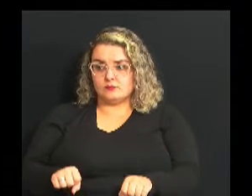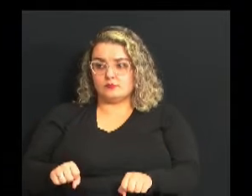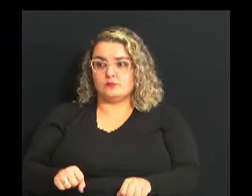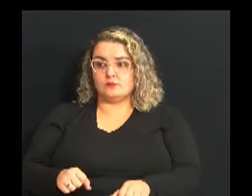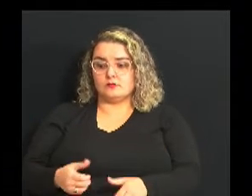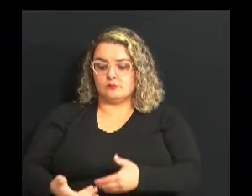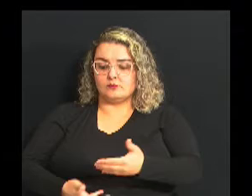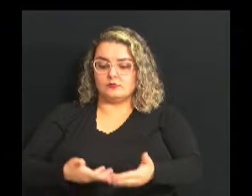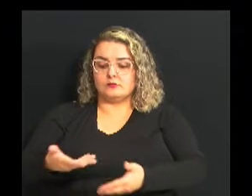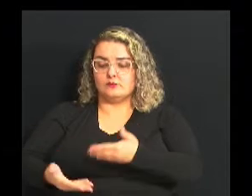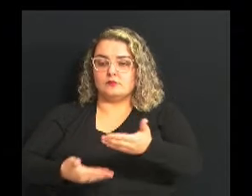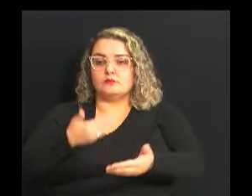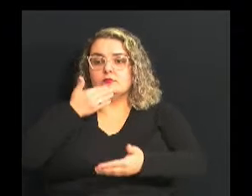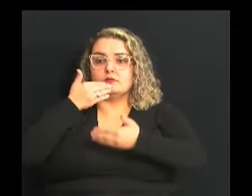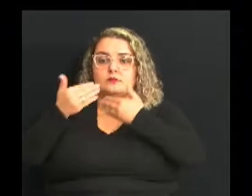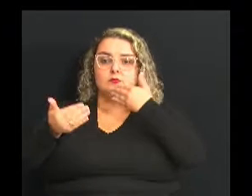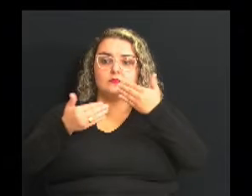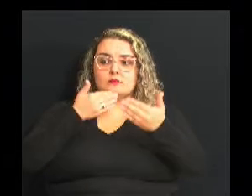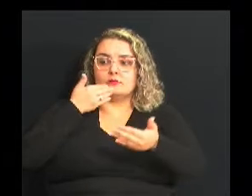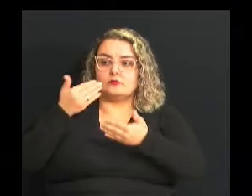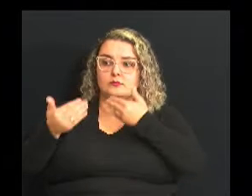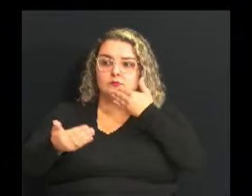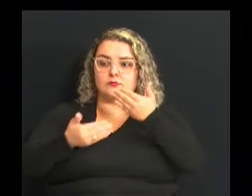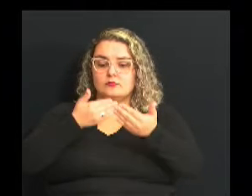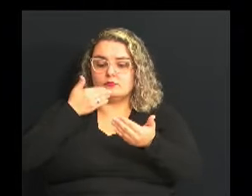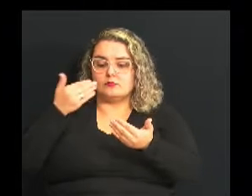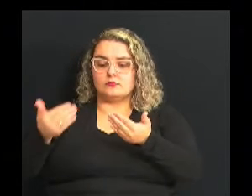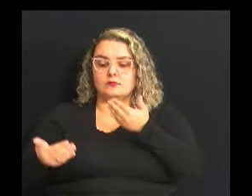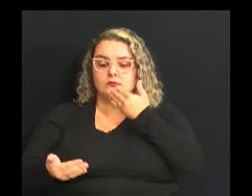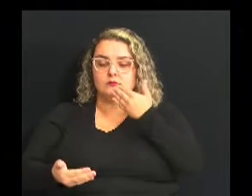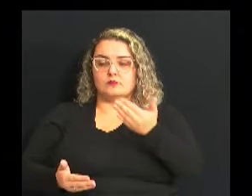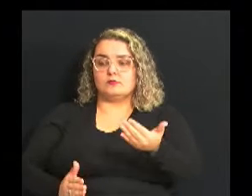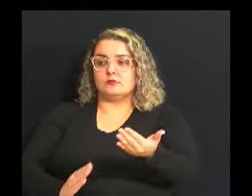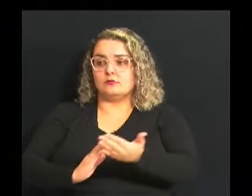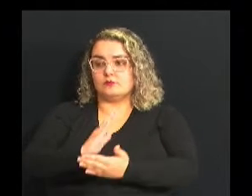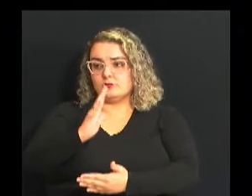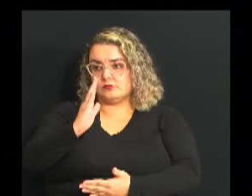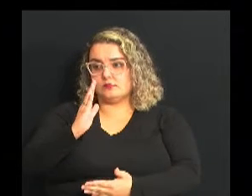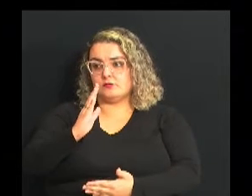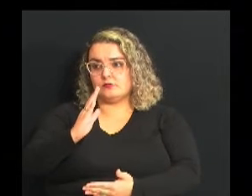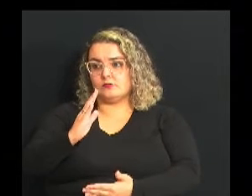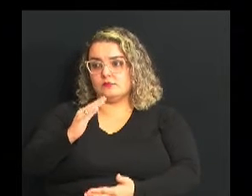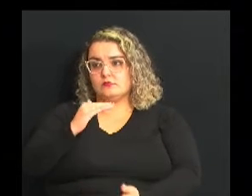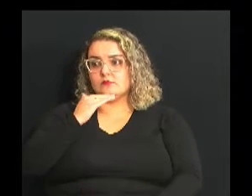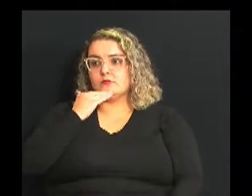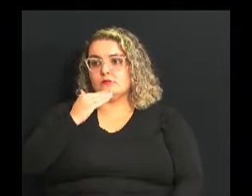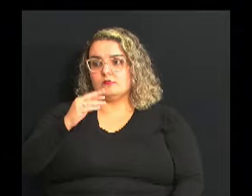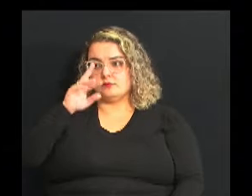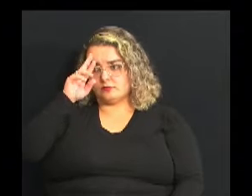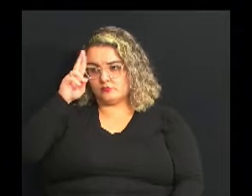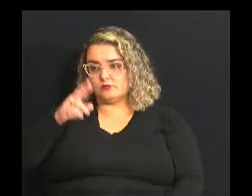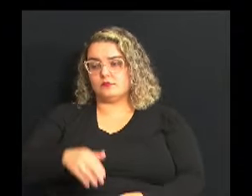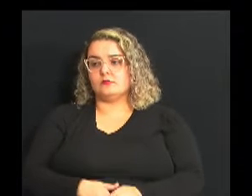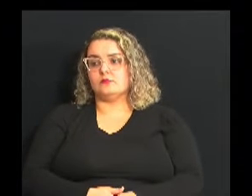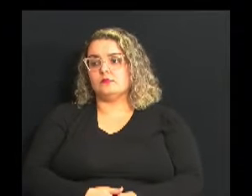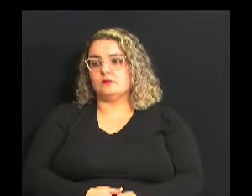de solicitação, né, e de aprovação desses pedidos, né, pelos chefes.